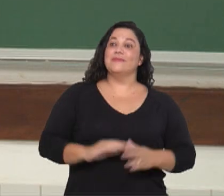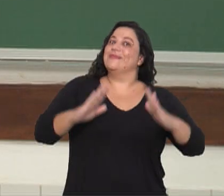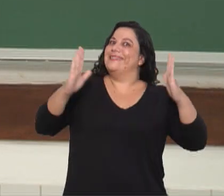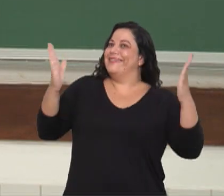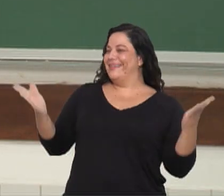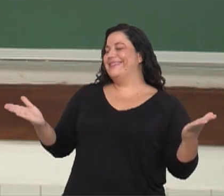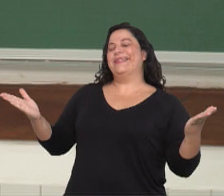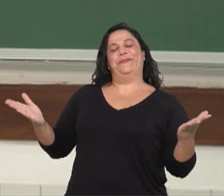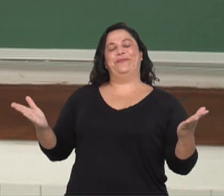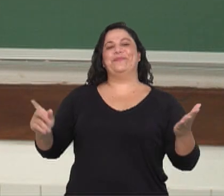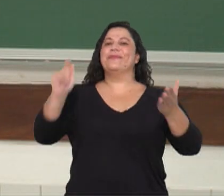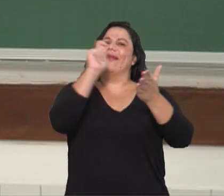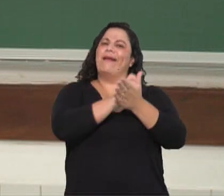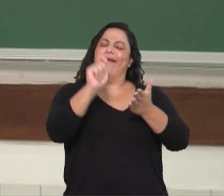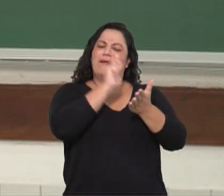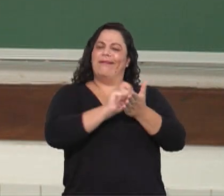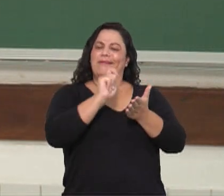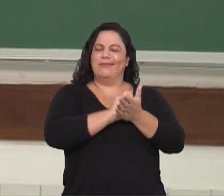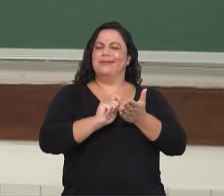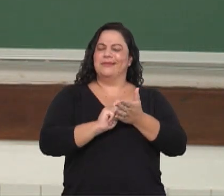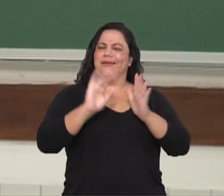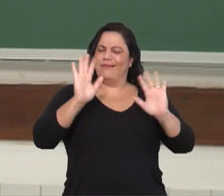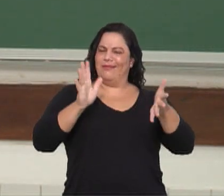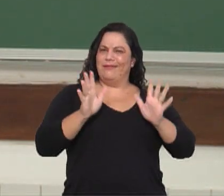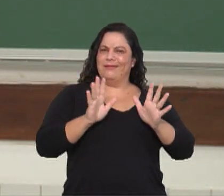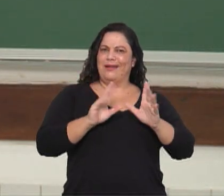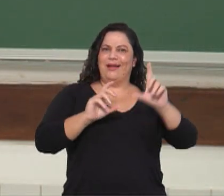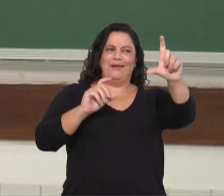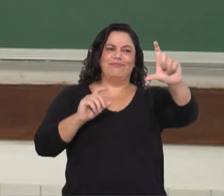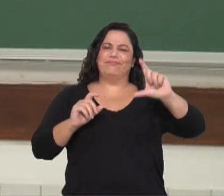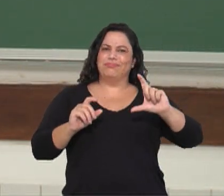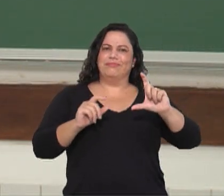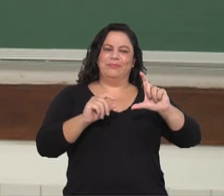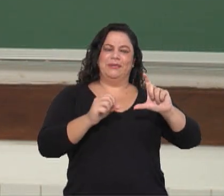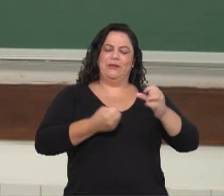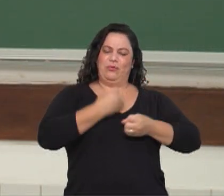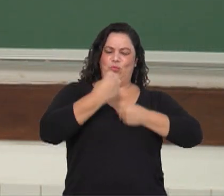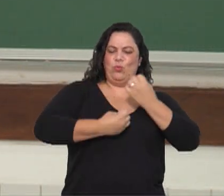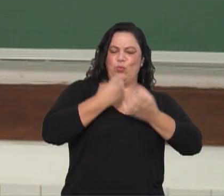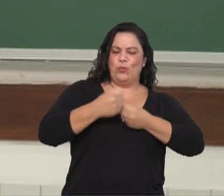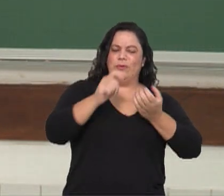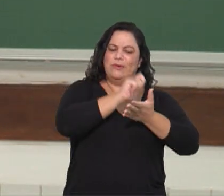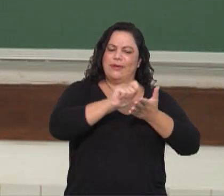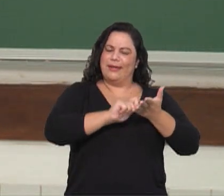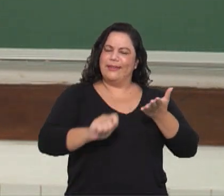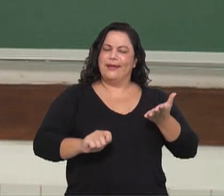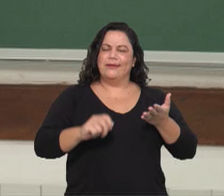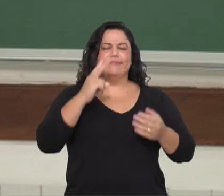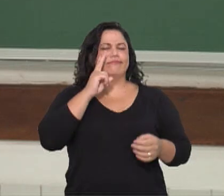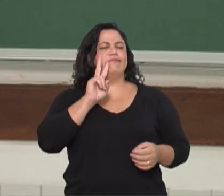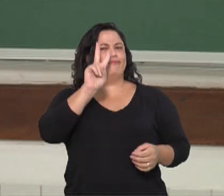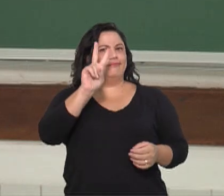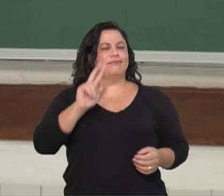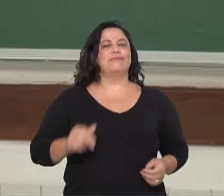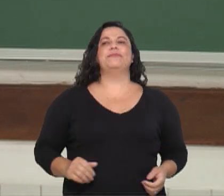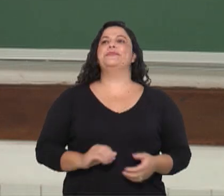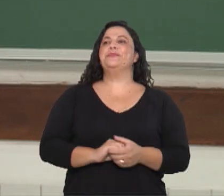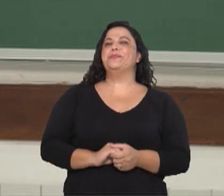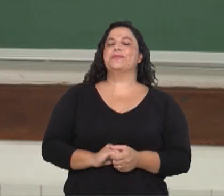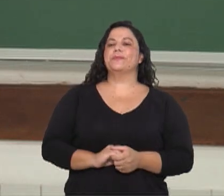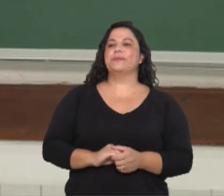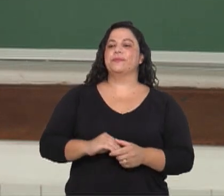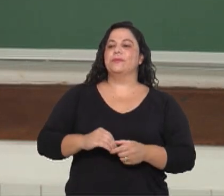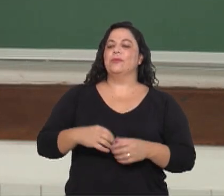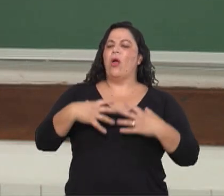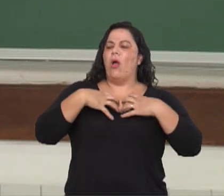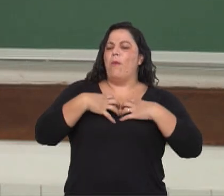E então, reescreveram a primeira estrofe do poema aí no caderno de vocês? Então, vamos ver aqui. Uma parte de